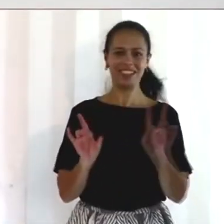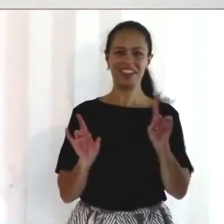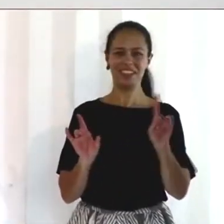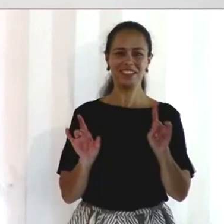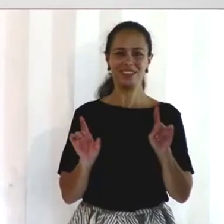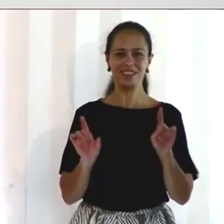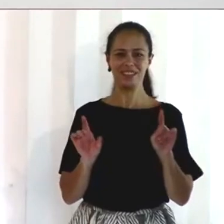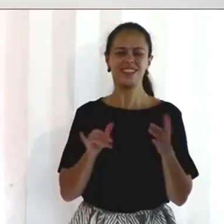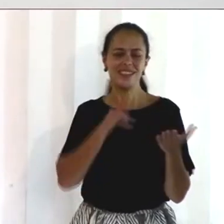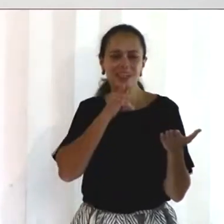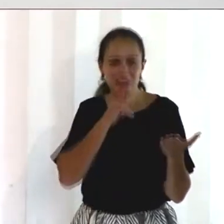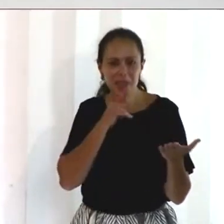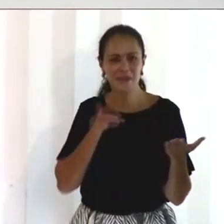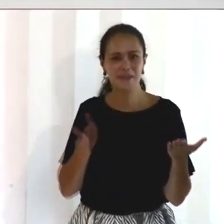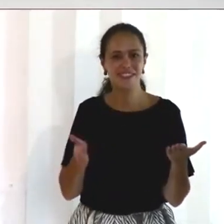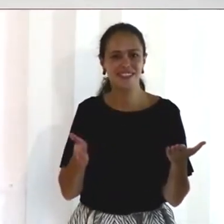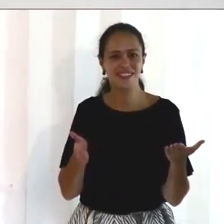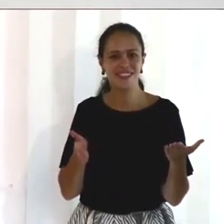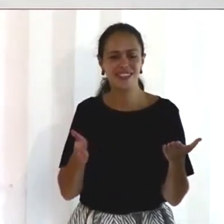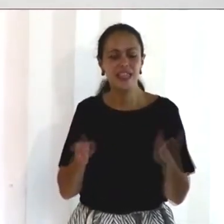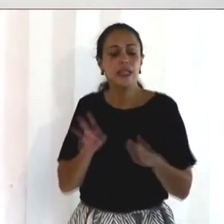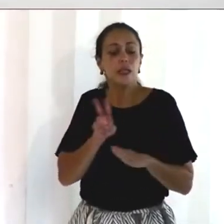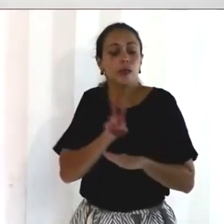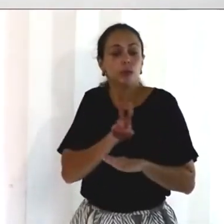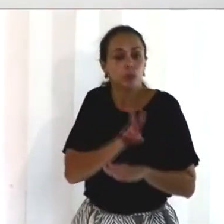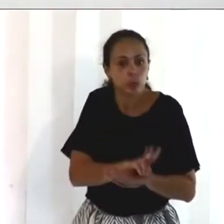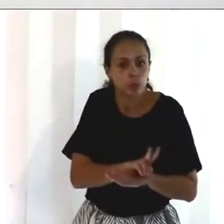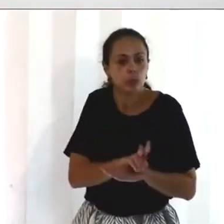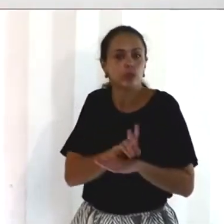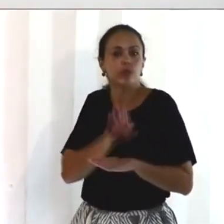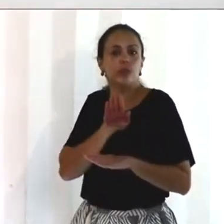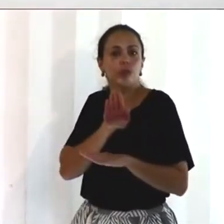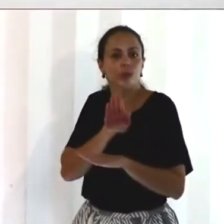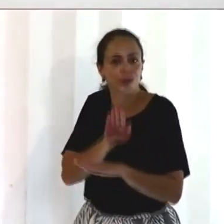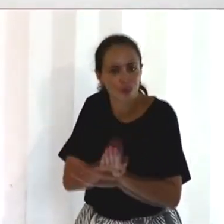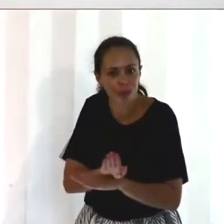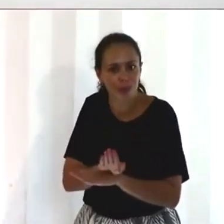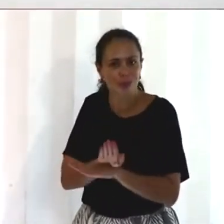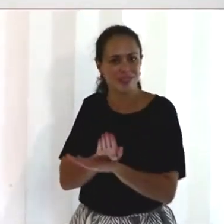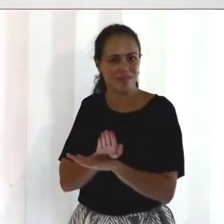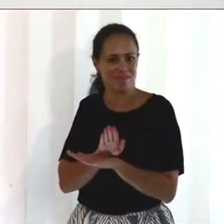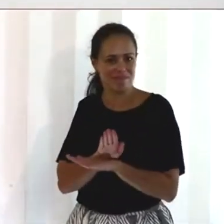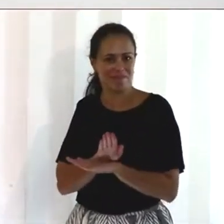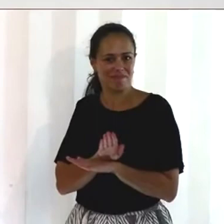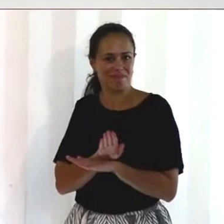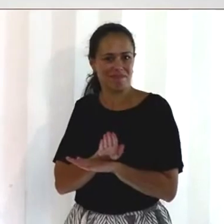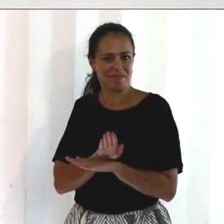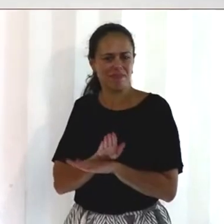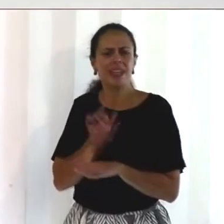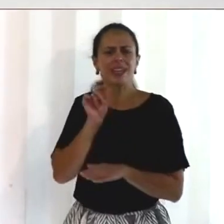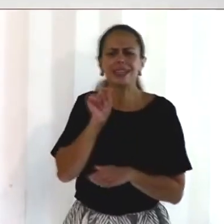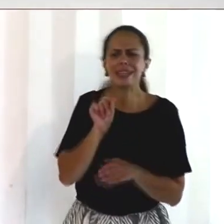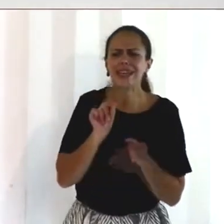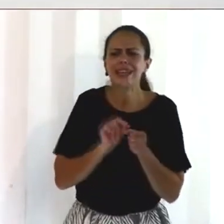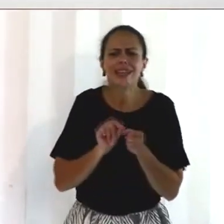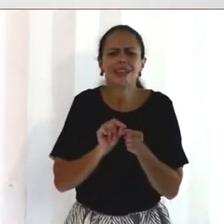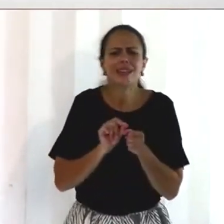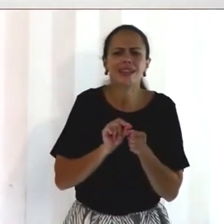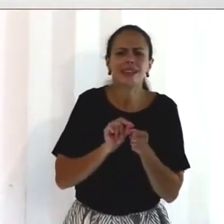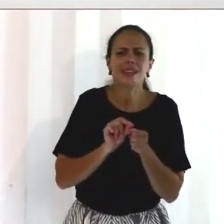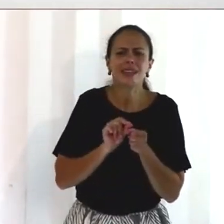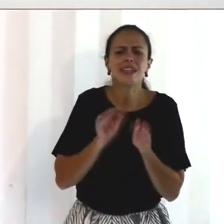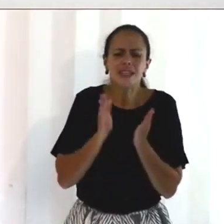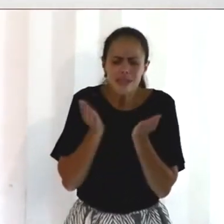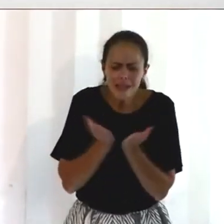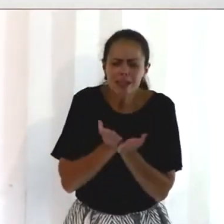caridade. Quem é que pratica a verdadeira religião? Quem não se contamina. Quem está vacinado contra